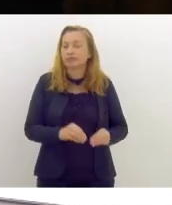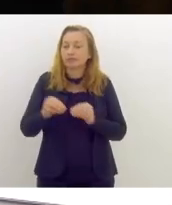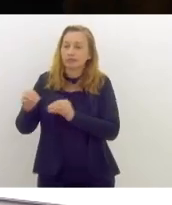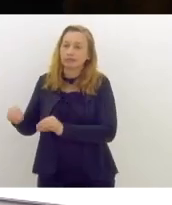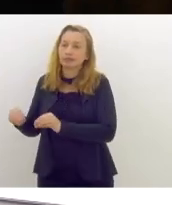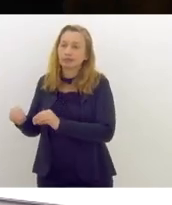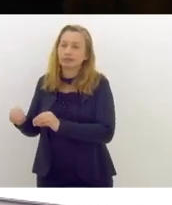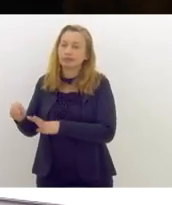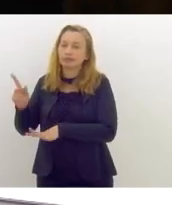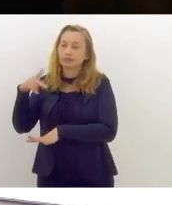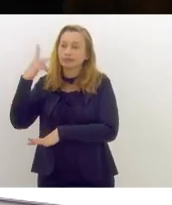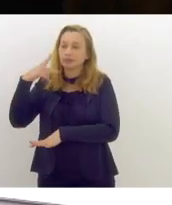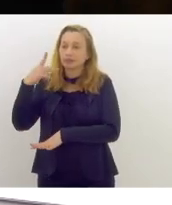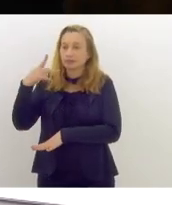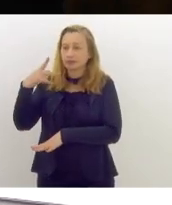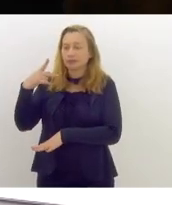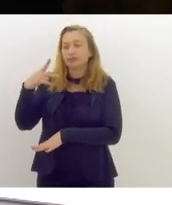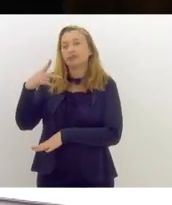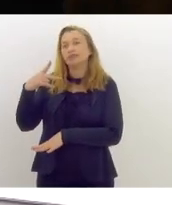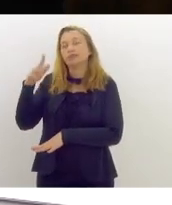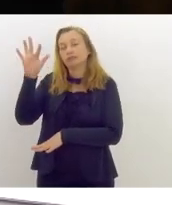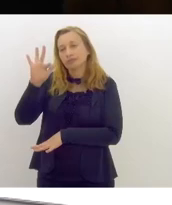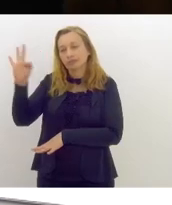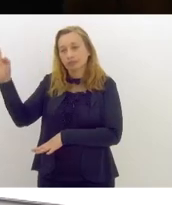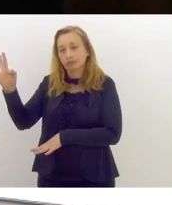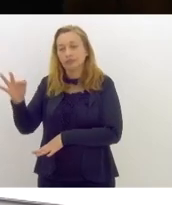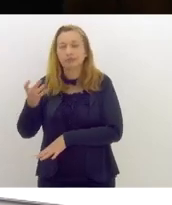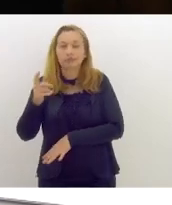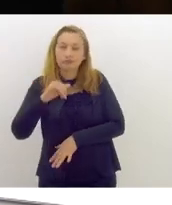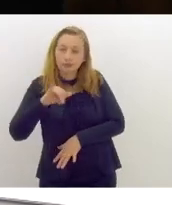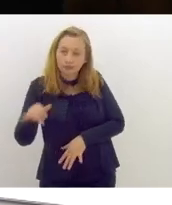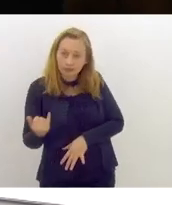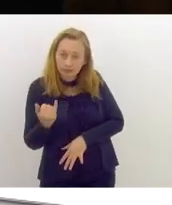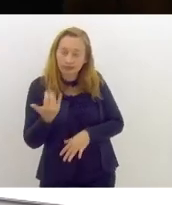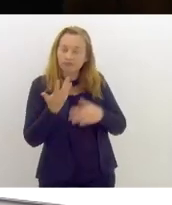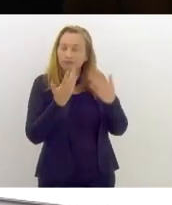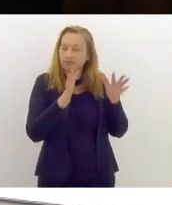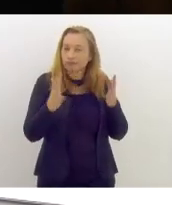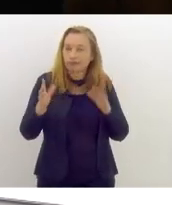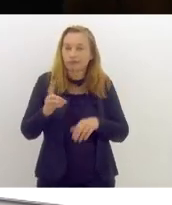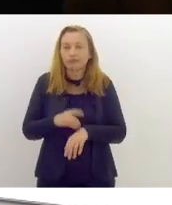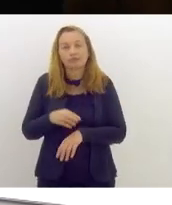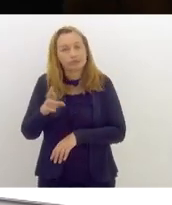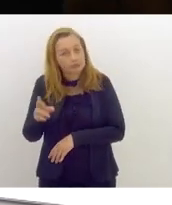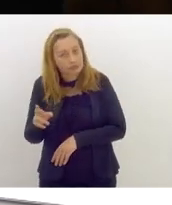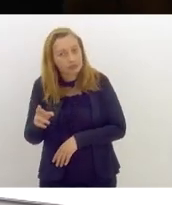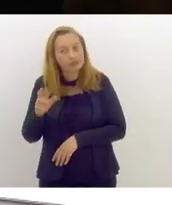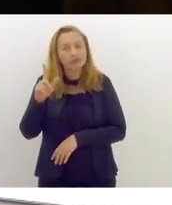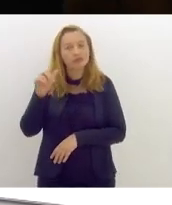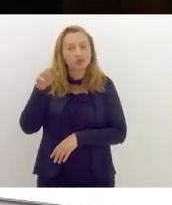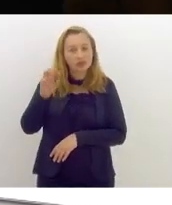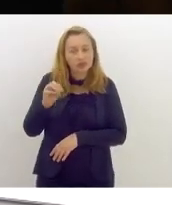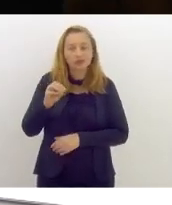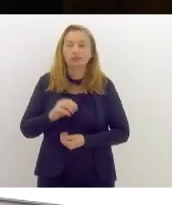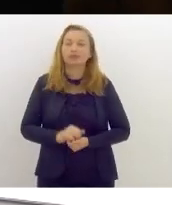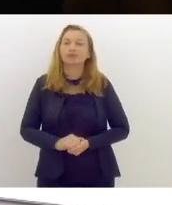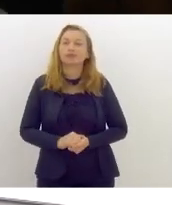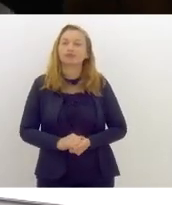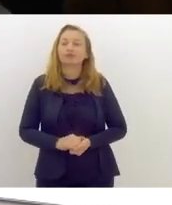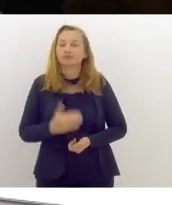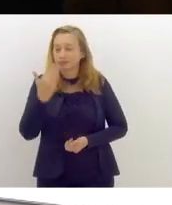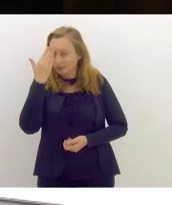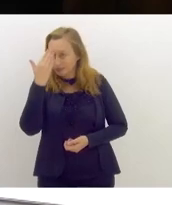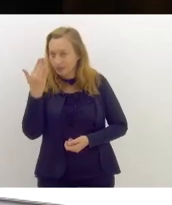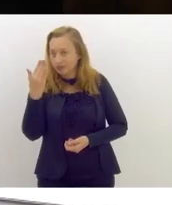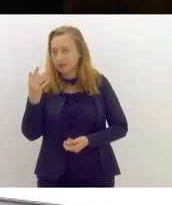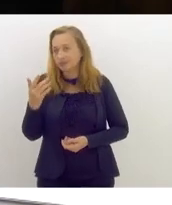advogado que sou E aí eu quero aproveitar parabenizar o doutor agradeceu doutor Luciano e agradecer